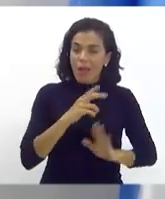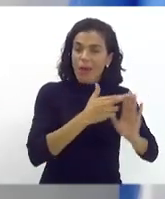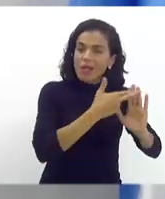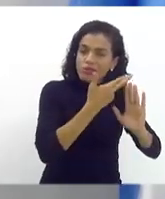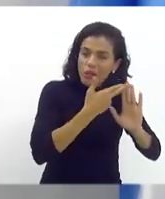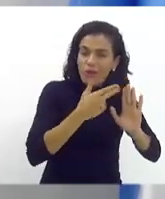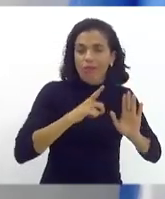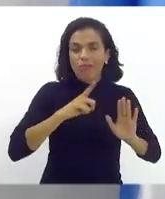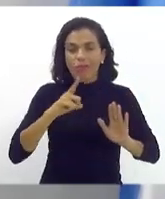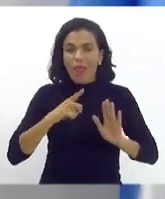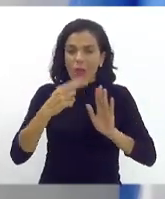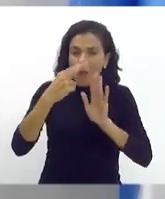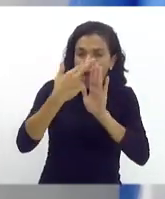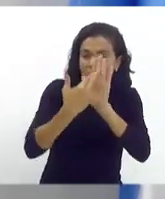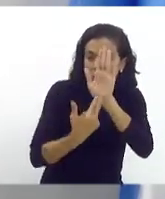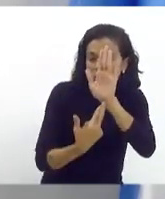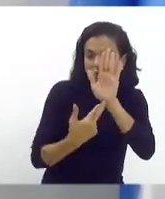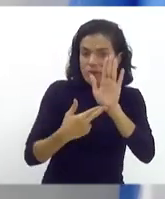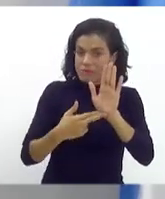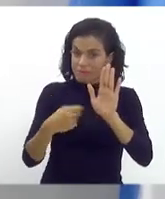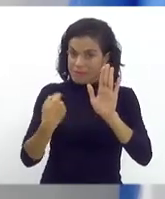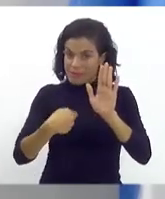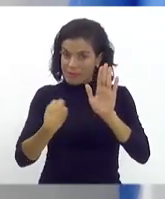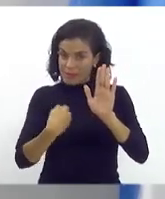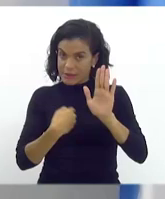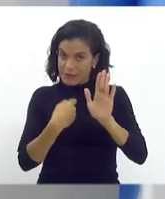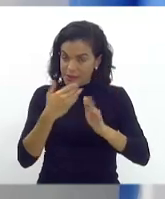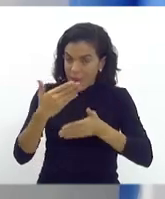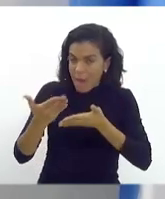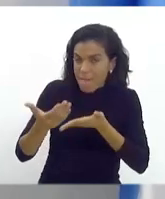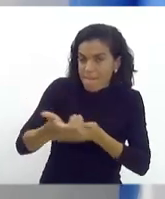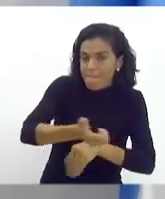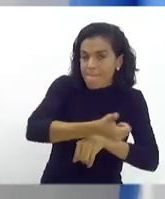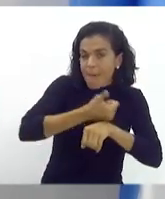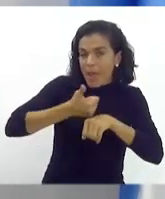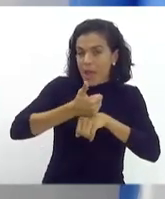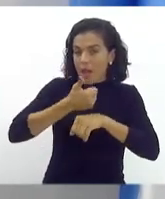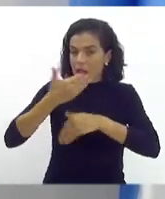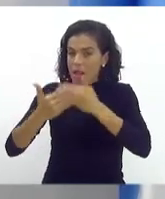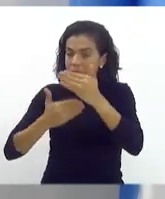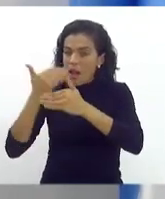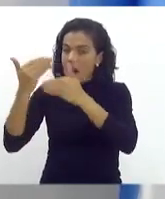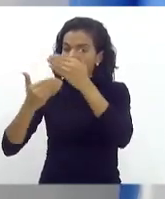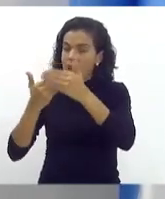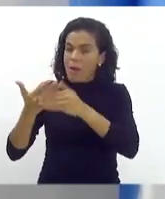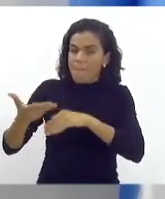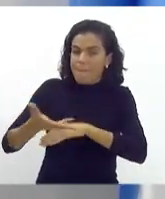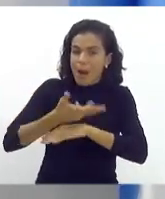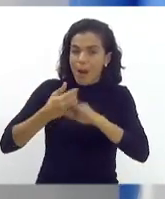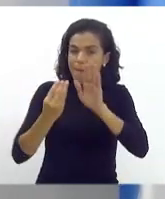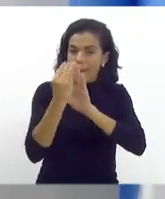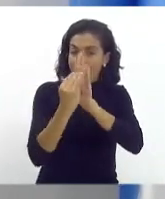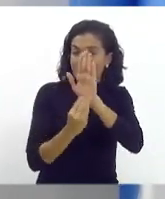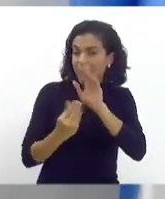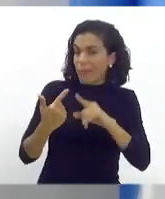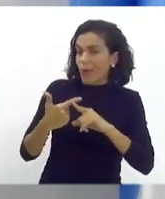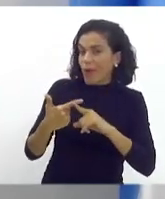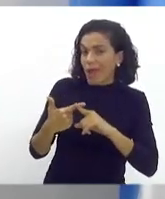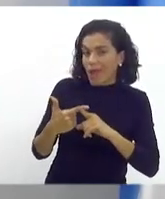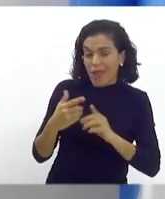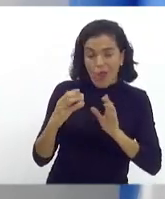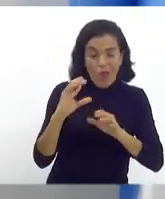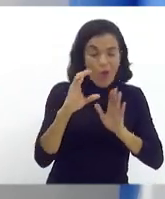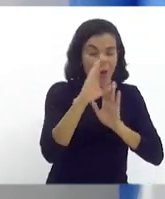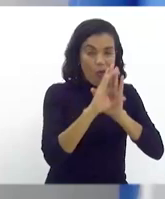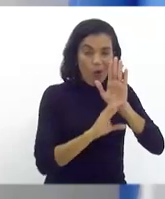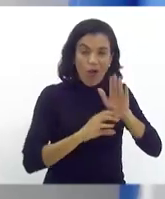se a normativa que precisa ser aprimorada e melhorada é isso nosso código penal é de da década de 40